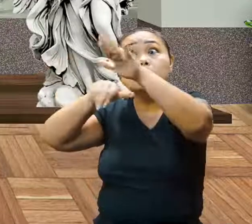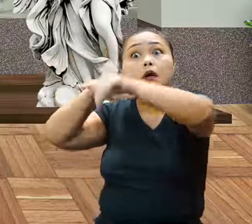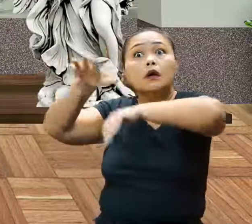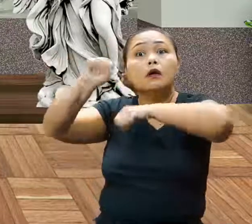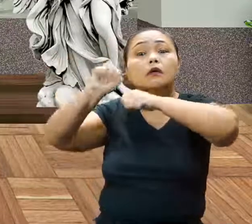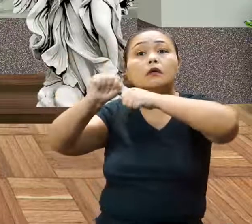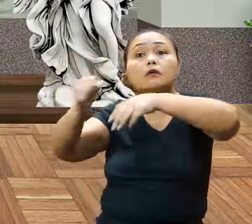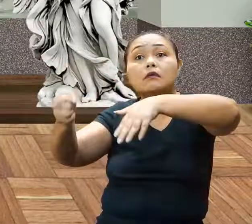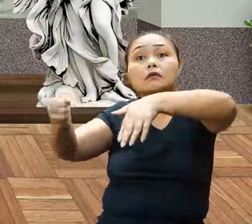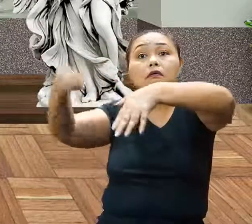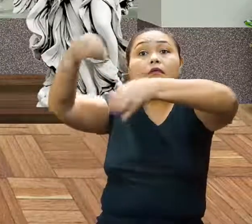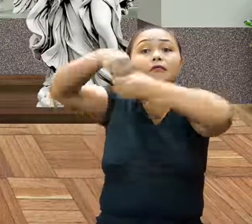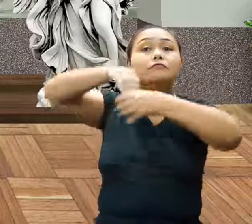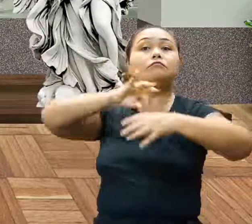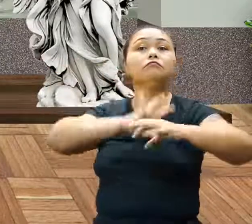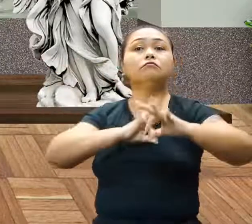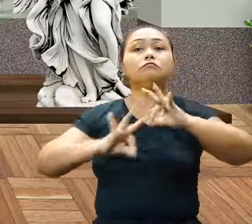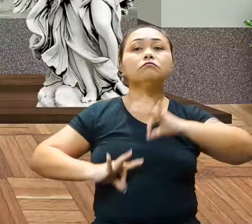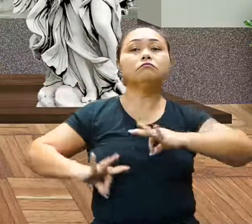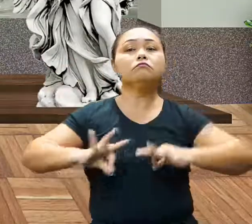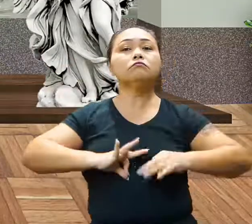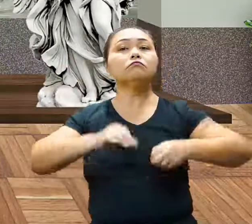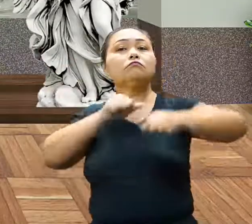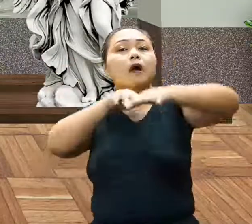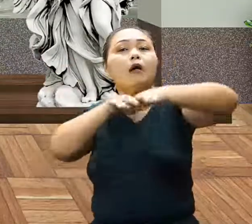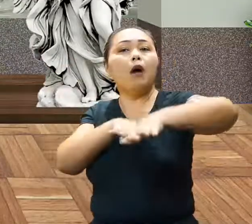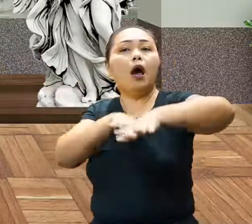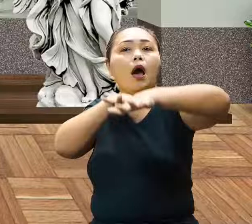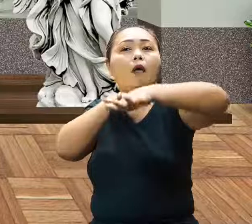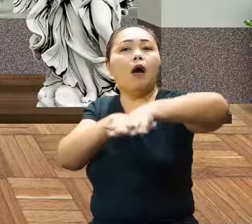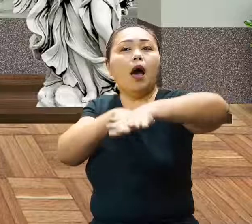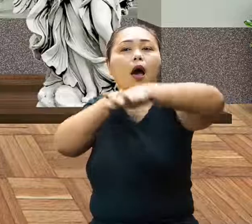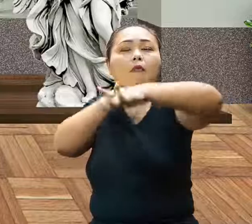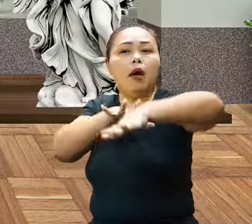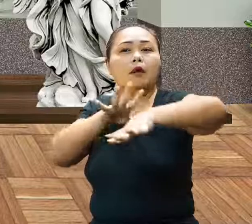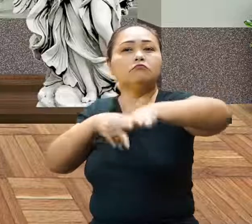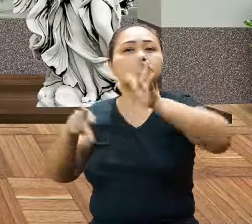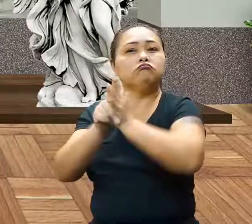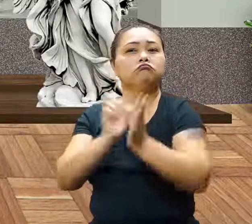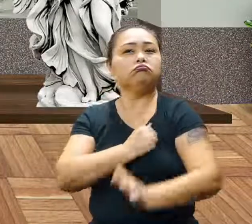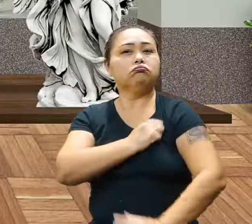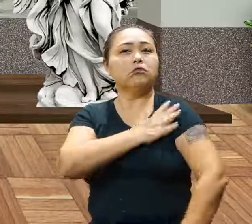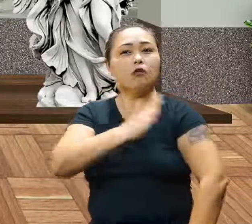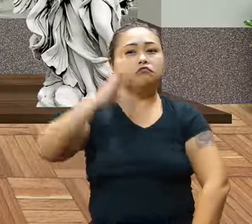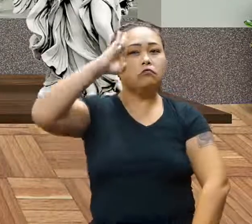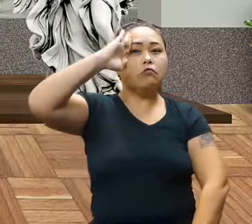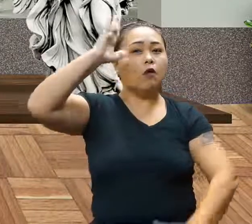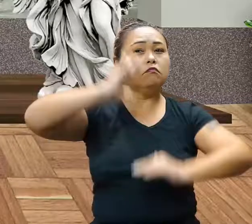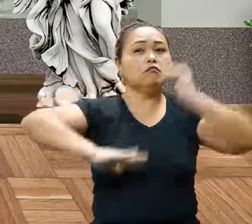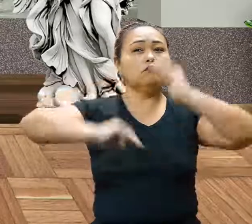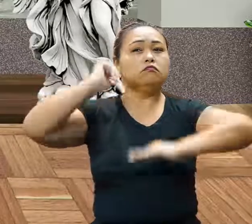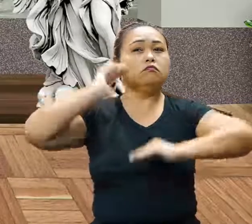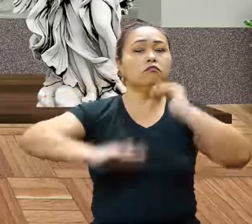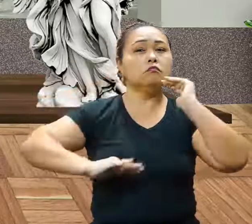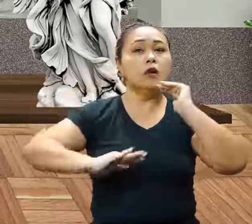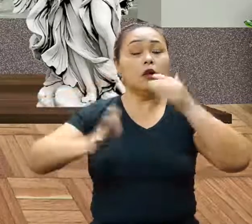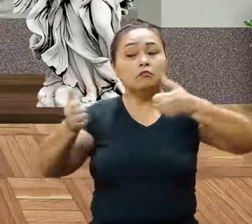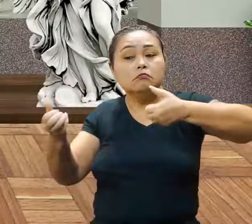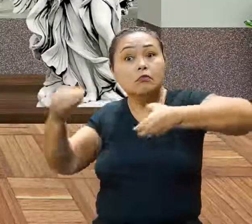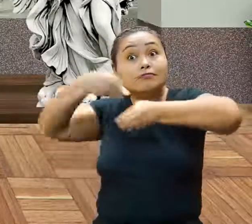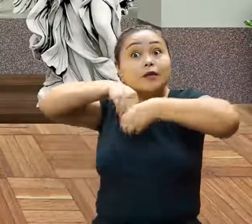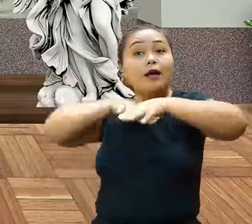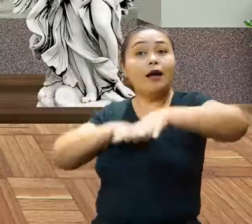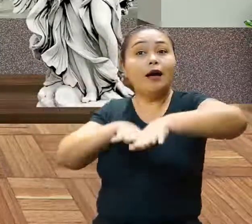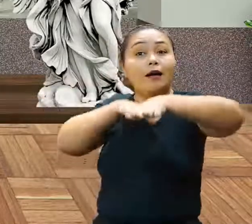exército, à guarda nacional, aos soldados profissionais. Nesse caso,